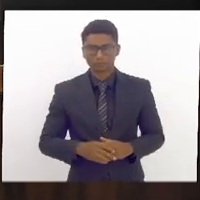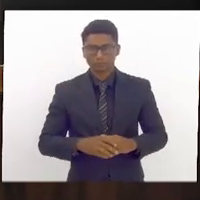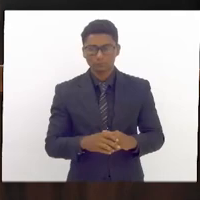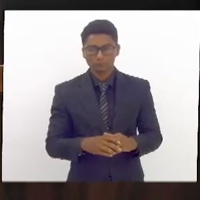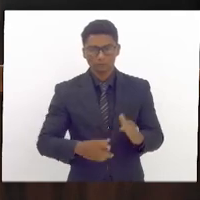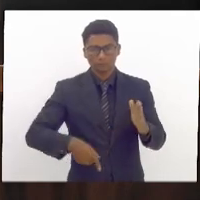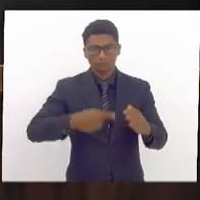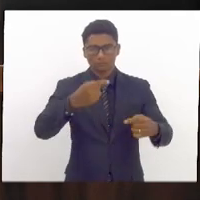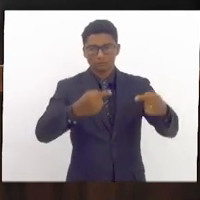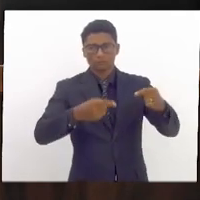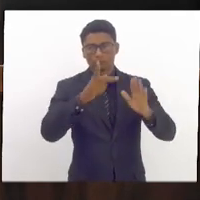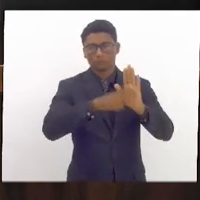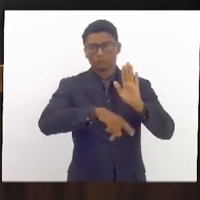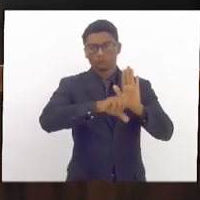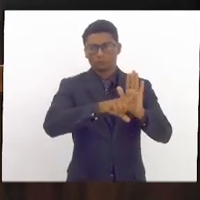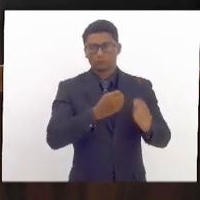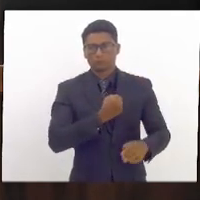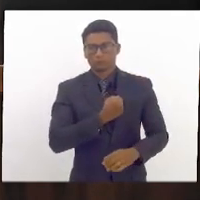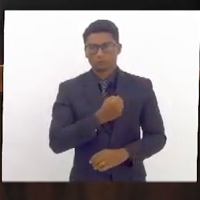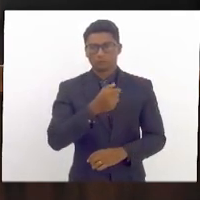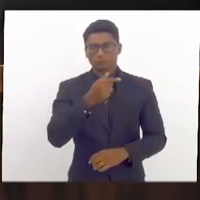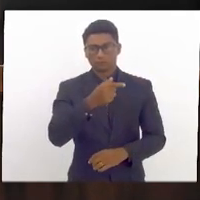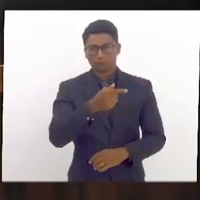primeira discussão, projeto de lei número